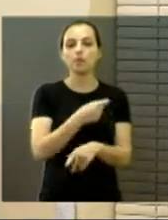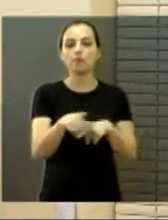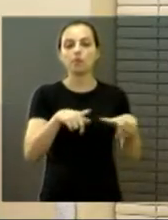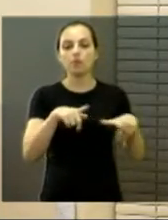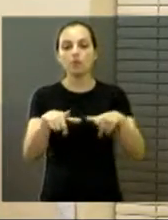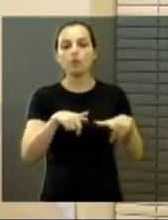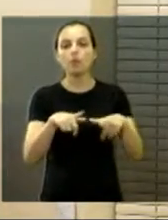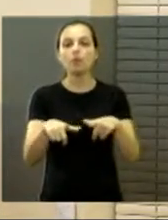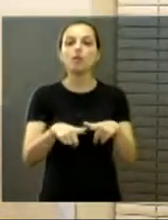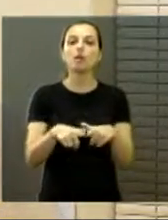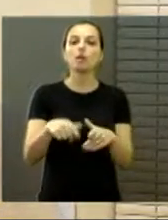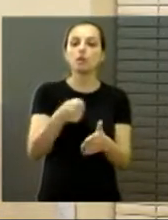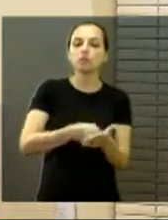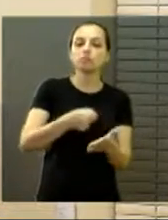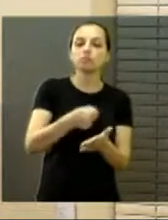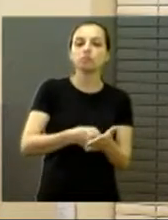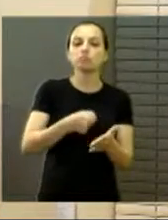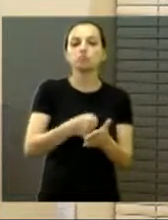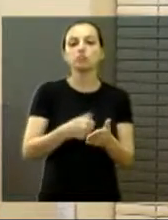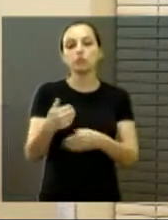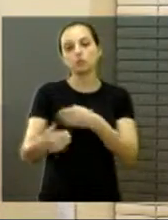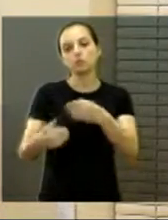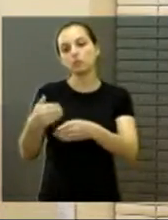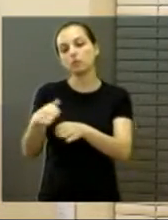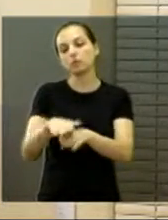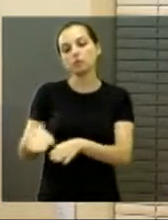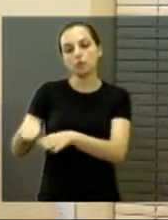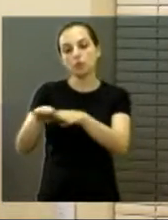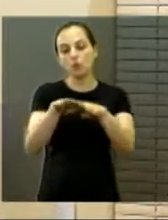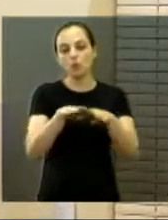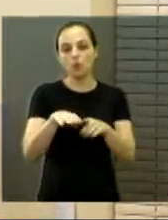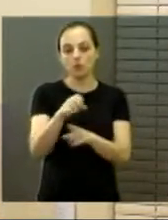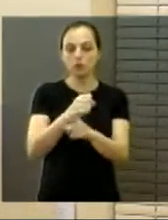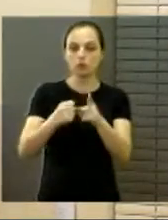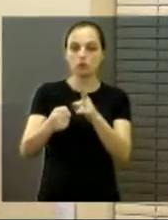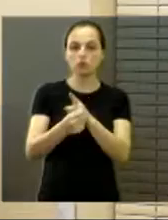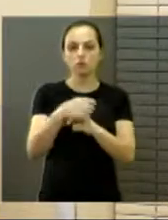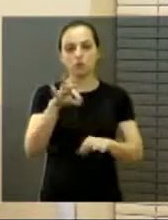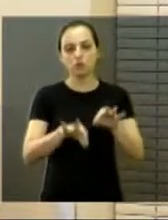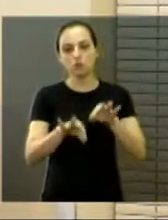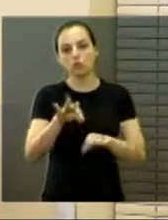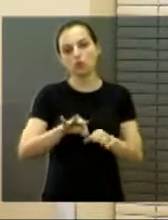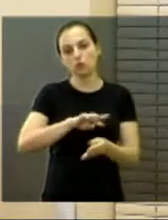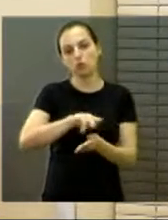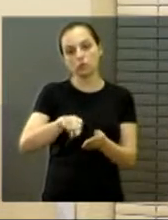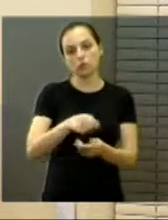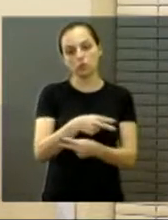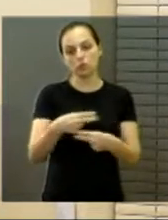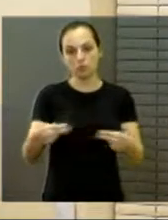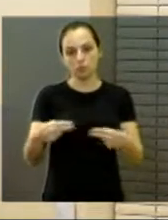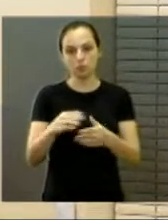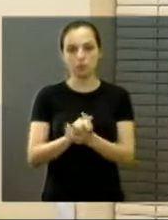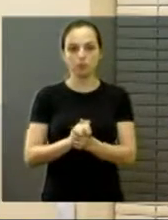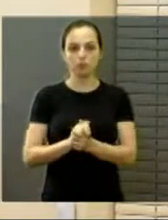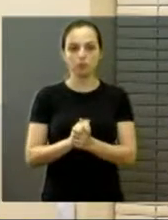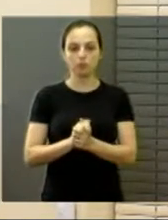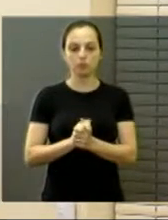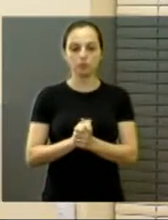uma ferramenta de luta para a promoção de igualdade social e de justiça de outros segmentos.